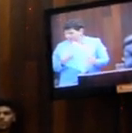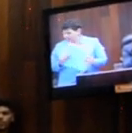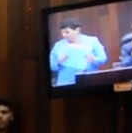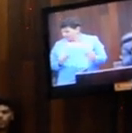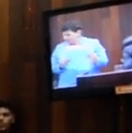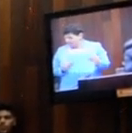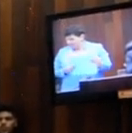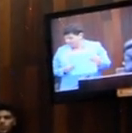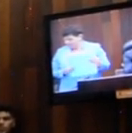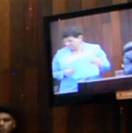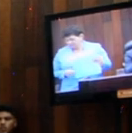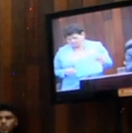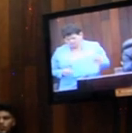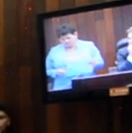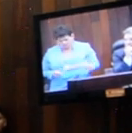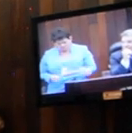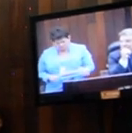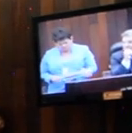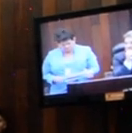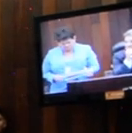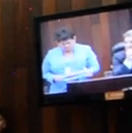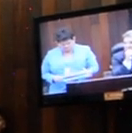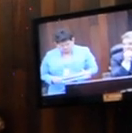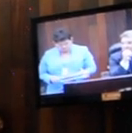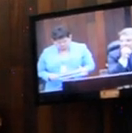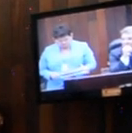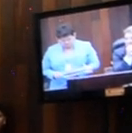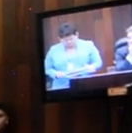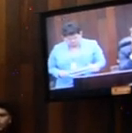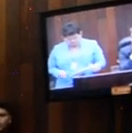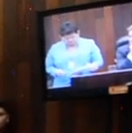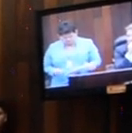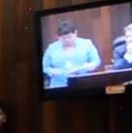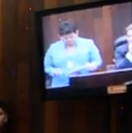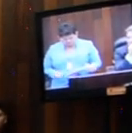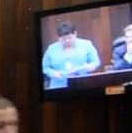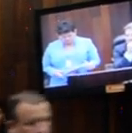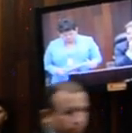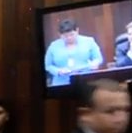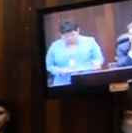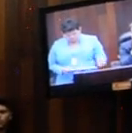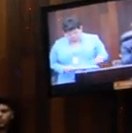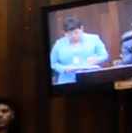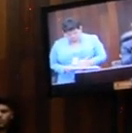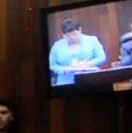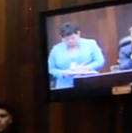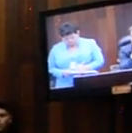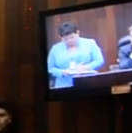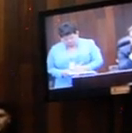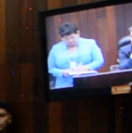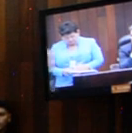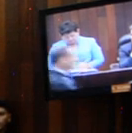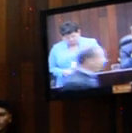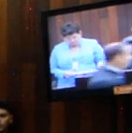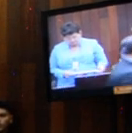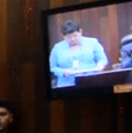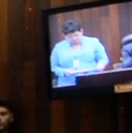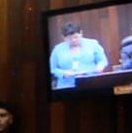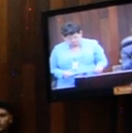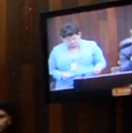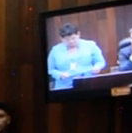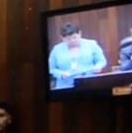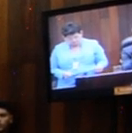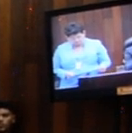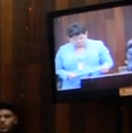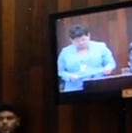de tantas críticas ao prefeito, também parabenizá-lo. E dizer ao prefeito, dar um recado ao prefeito,